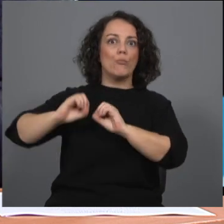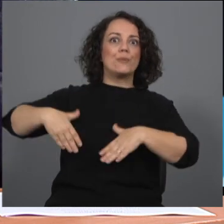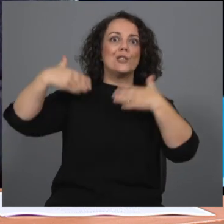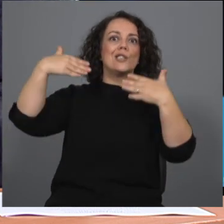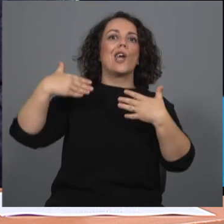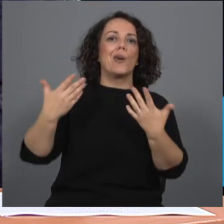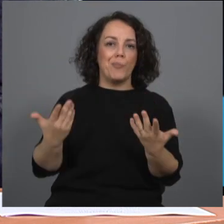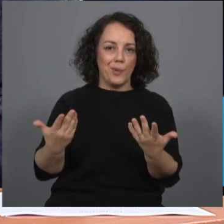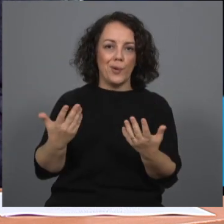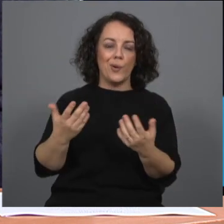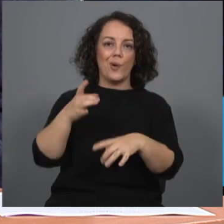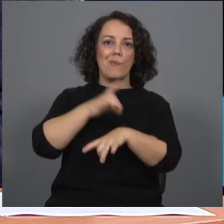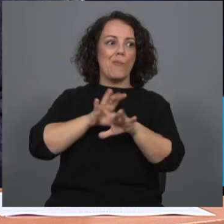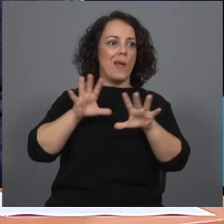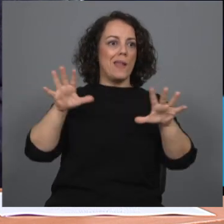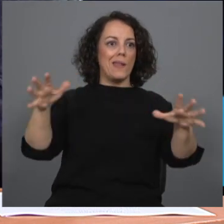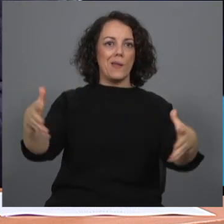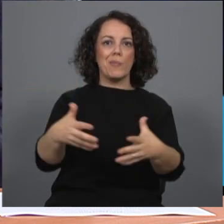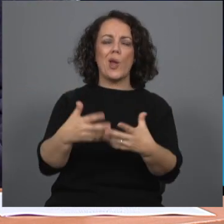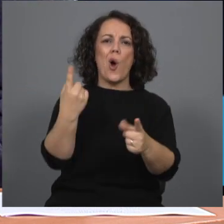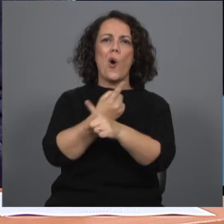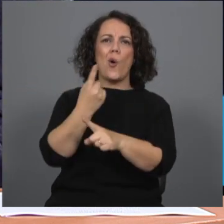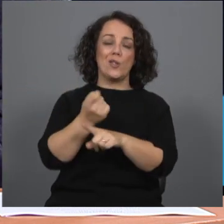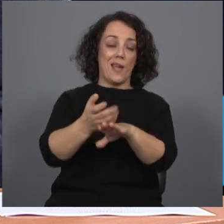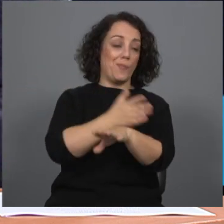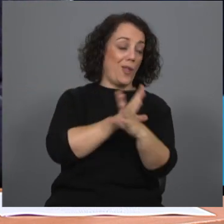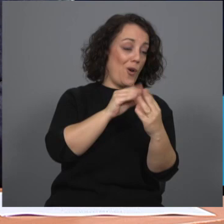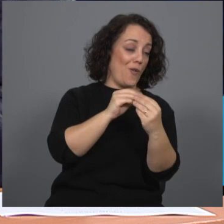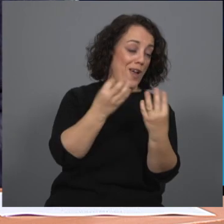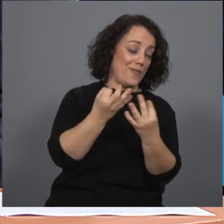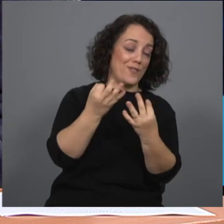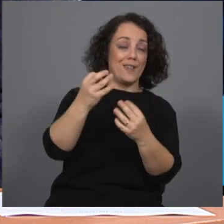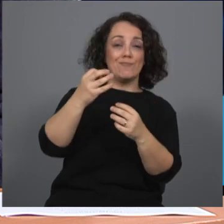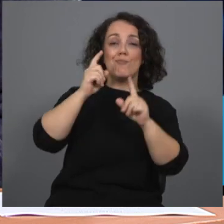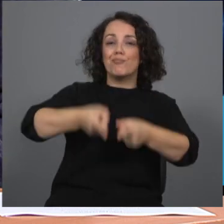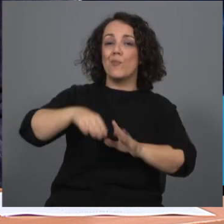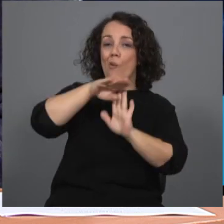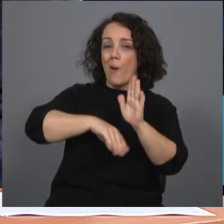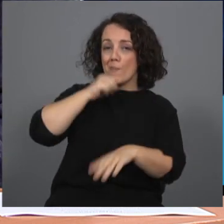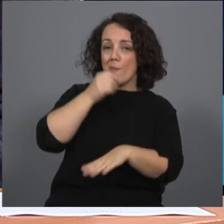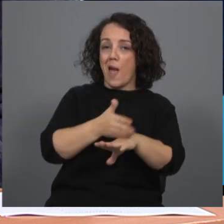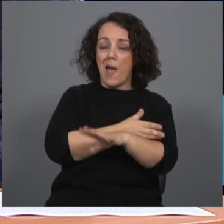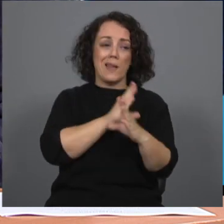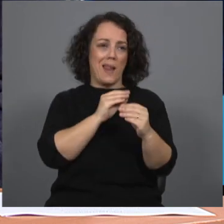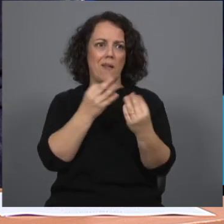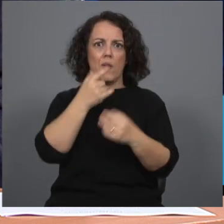aconteceu com outros bens menos necessários, conversávamos há bocadinho, fora Sim. ainda deste programa. Sim.